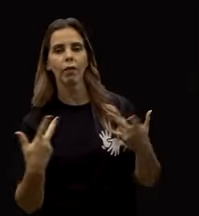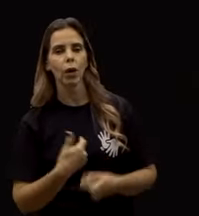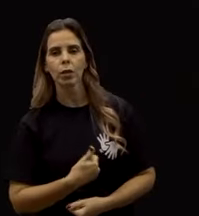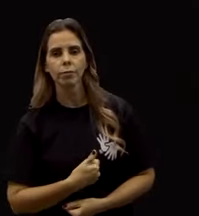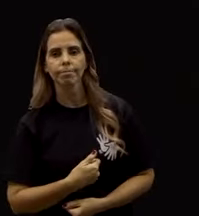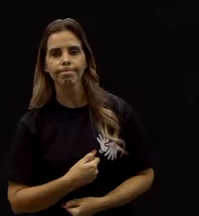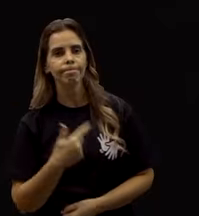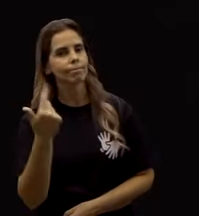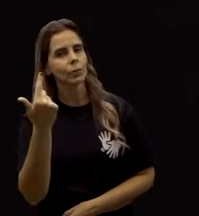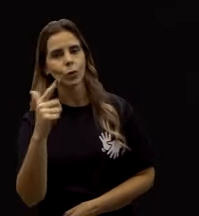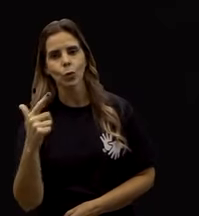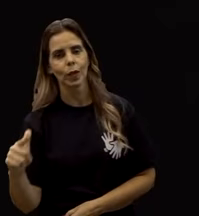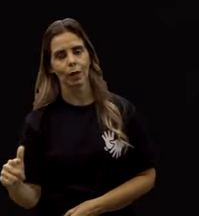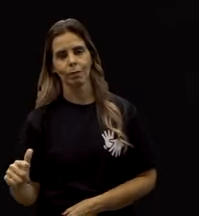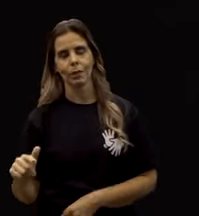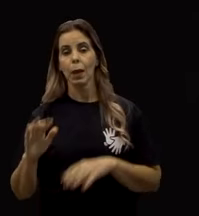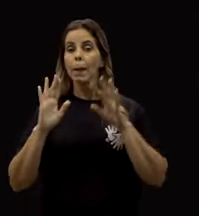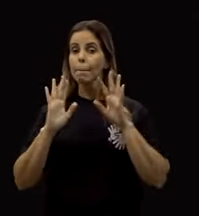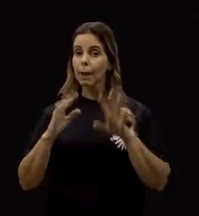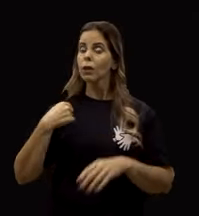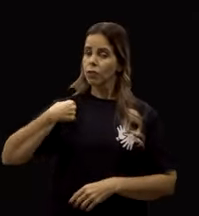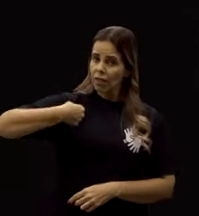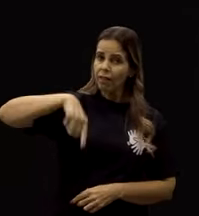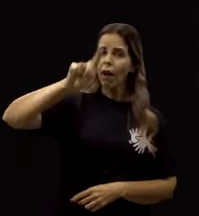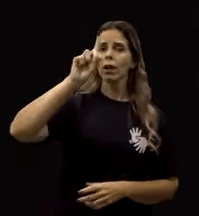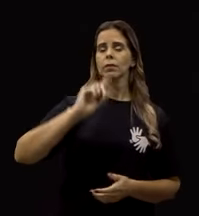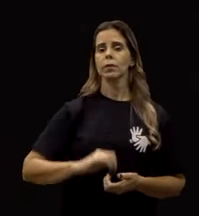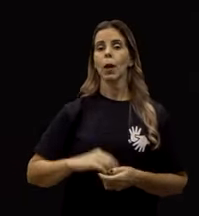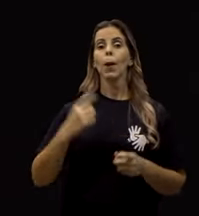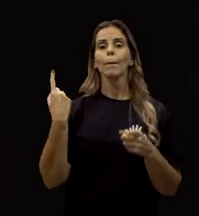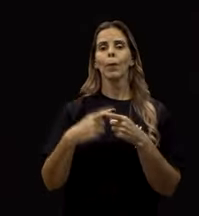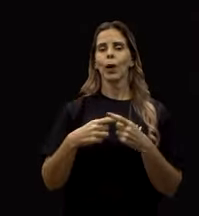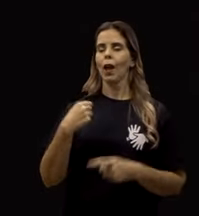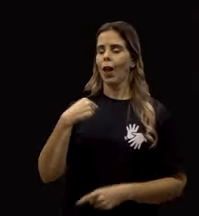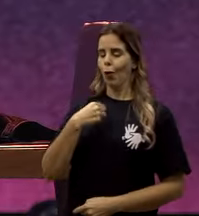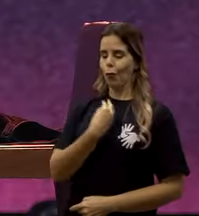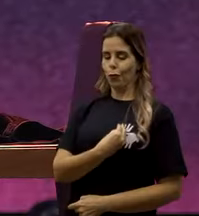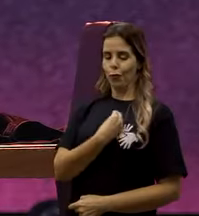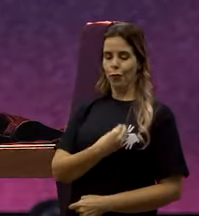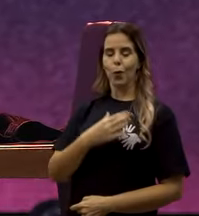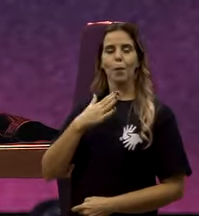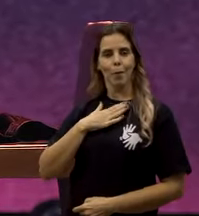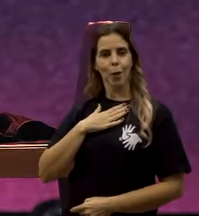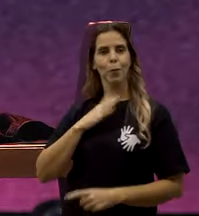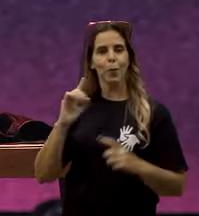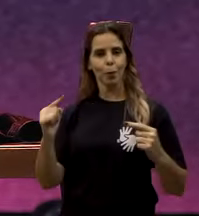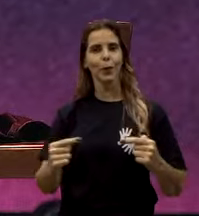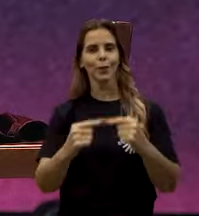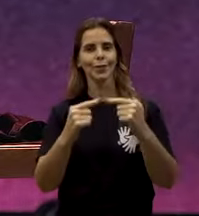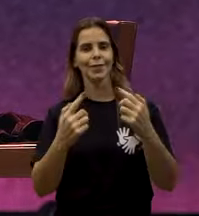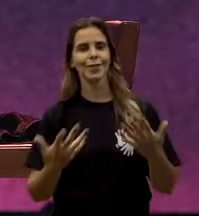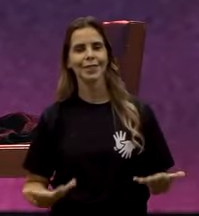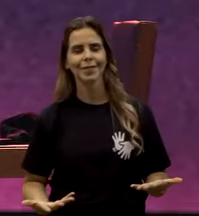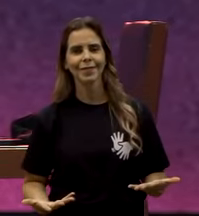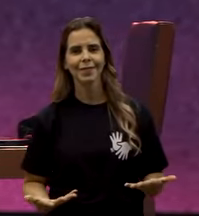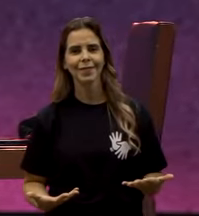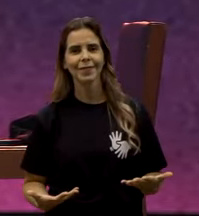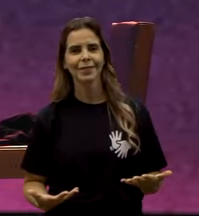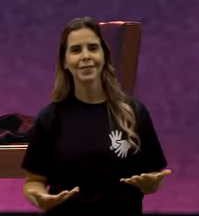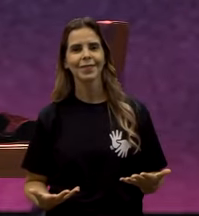você vai por que você vai que eu tô vivendo meu propósito os Car fica doido